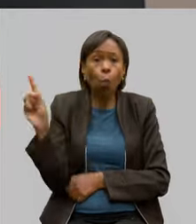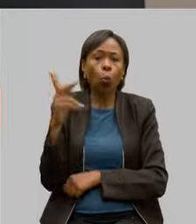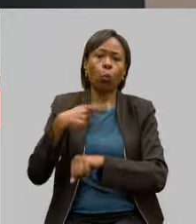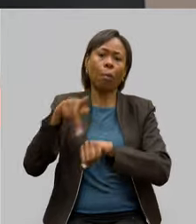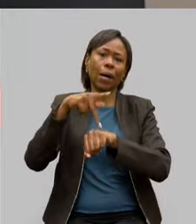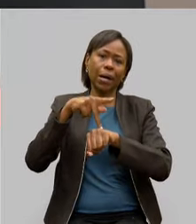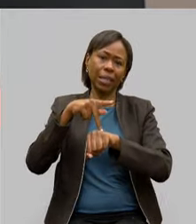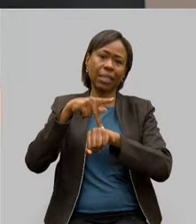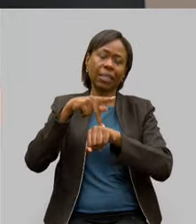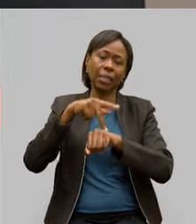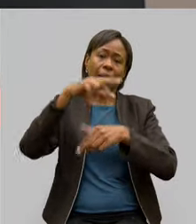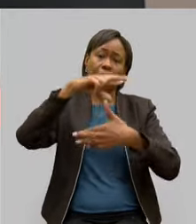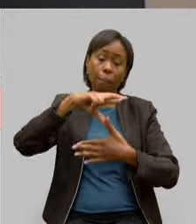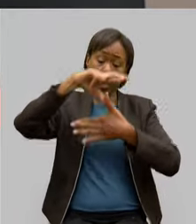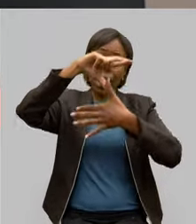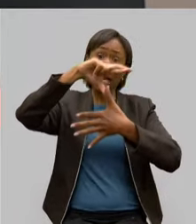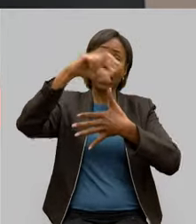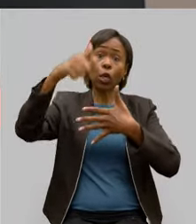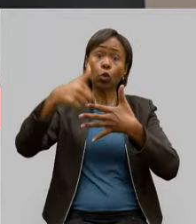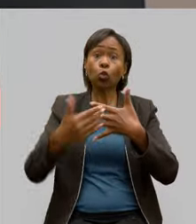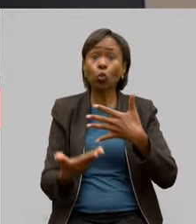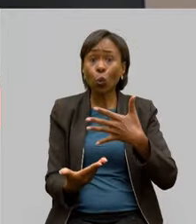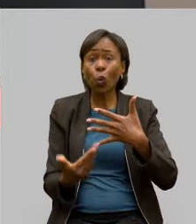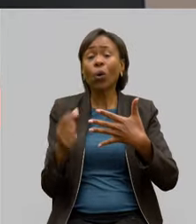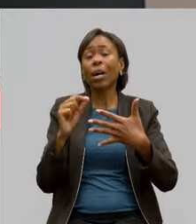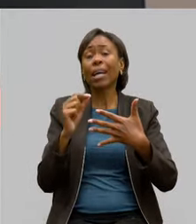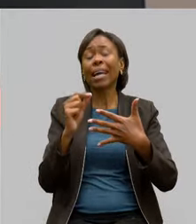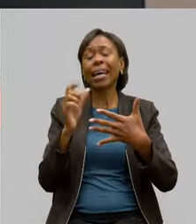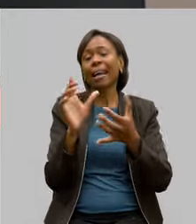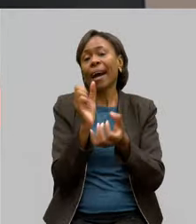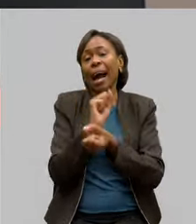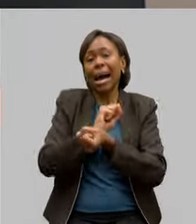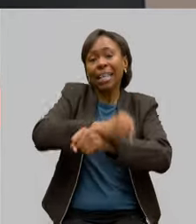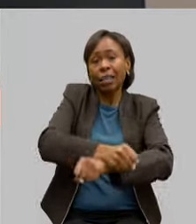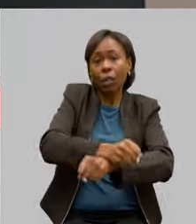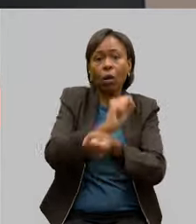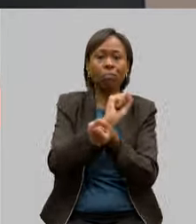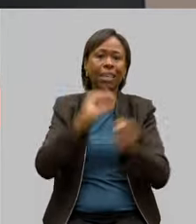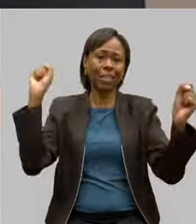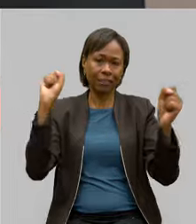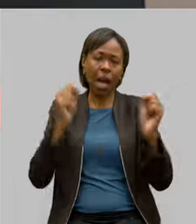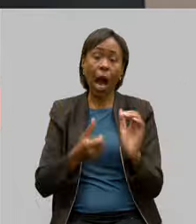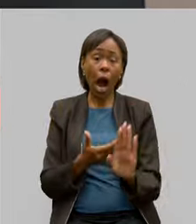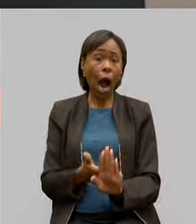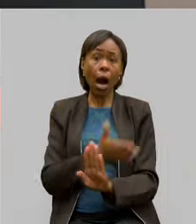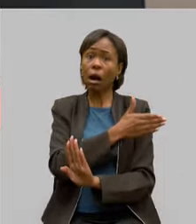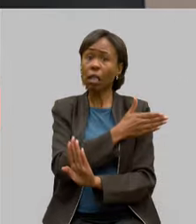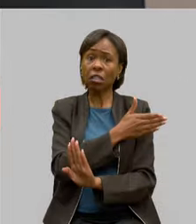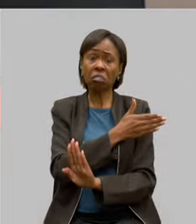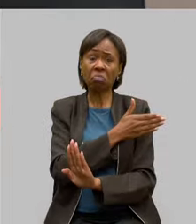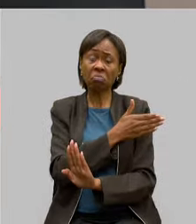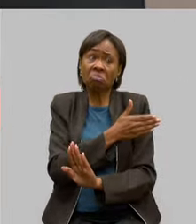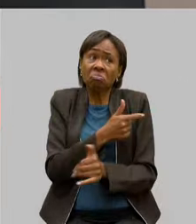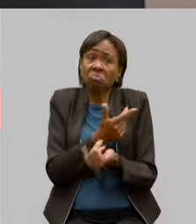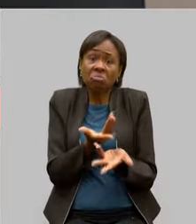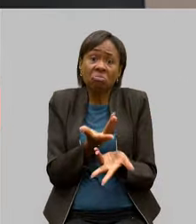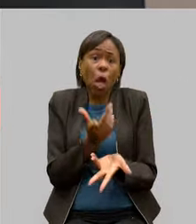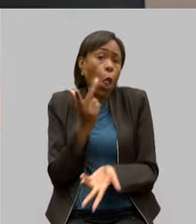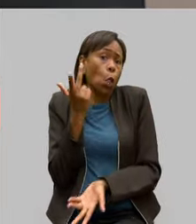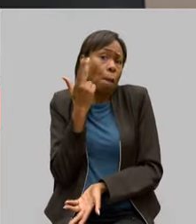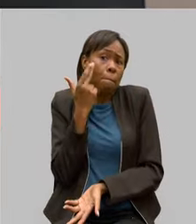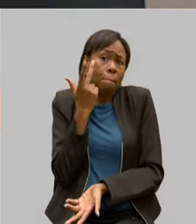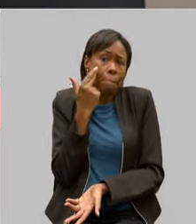da América do Sul a abolir a escravidão né antes dessa data era normal achar que era